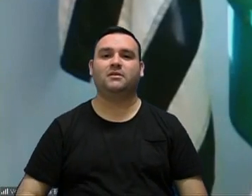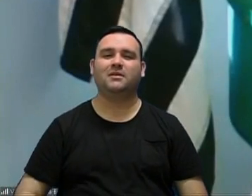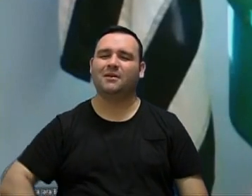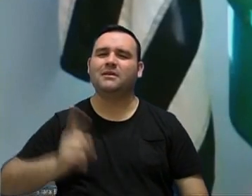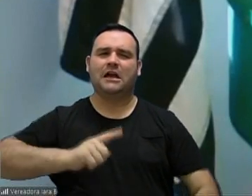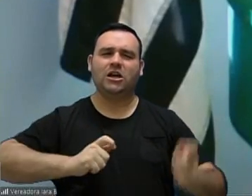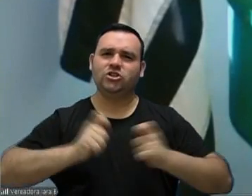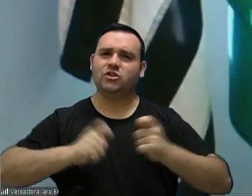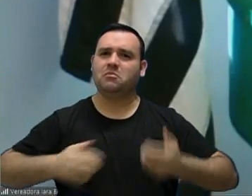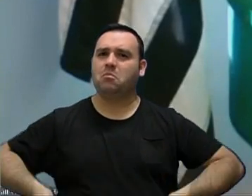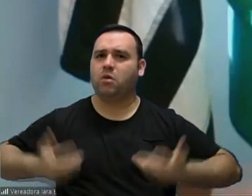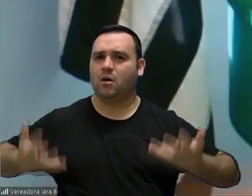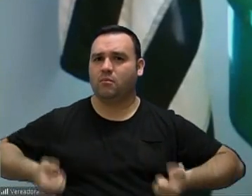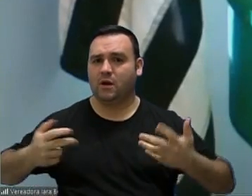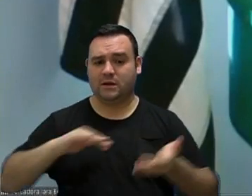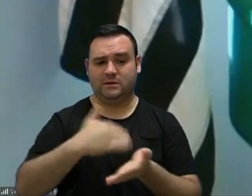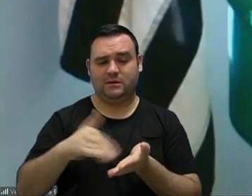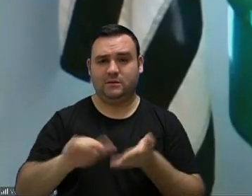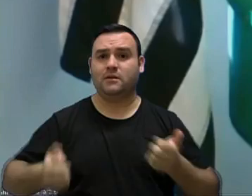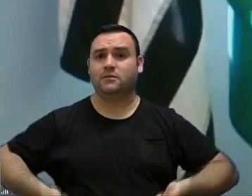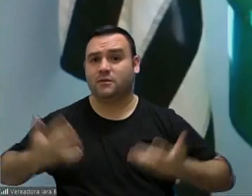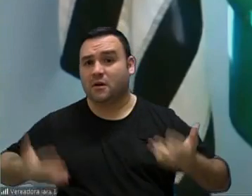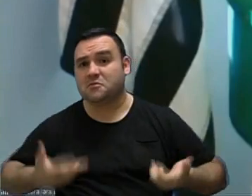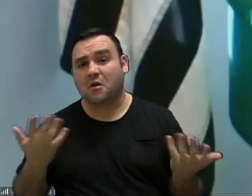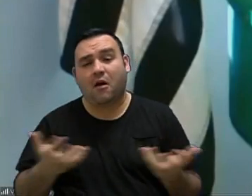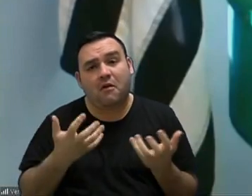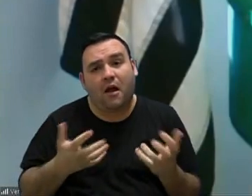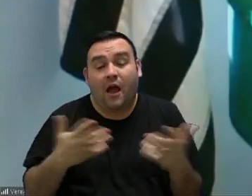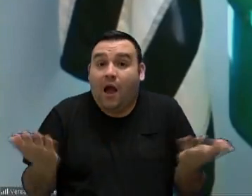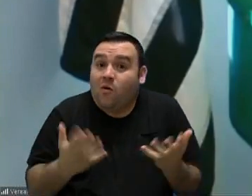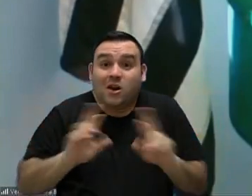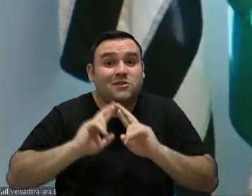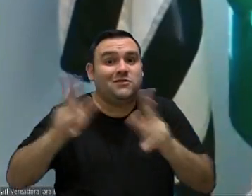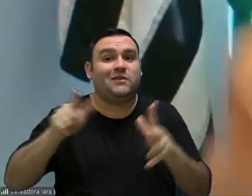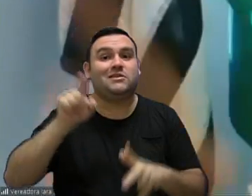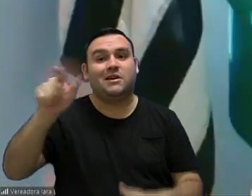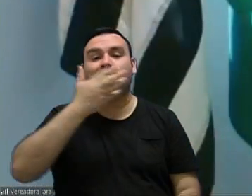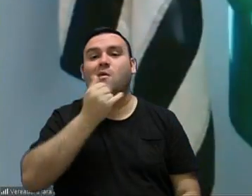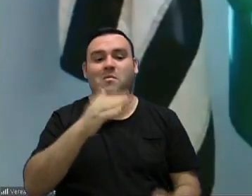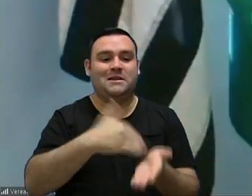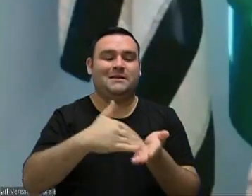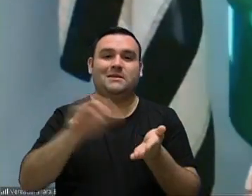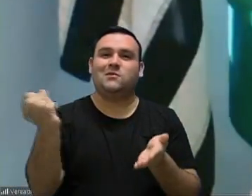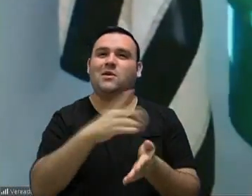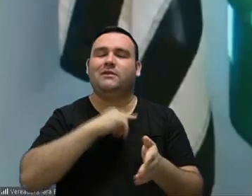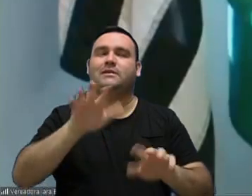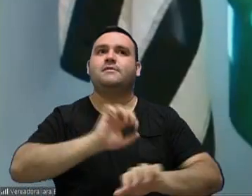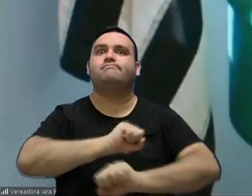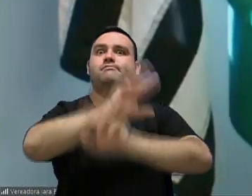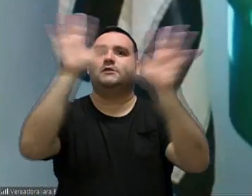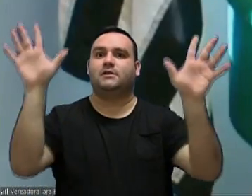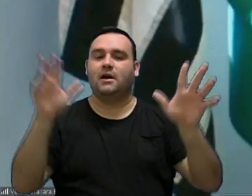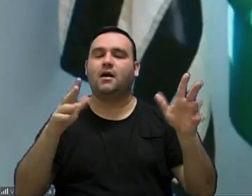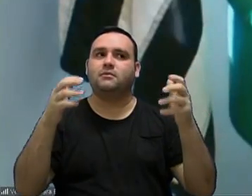é um gasto, o secretário quis gastar, gastou. Este secretário nos colocou, assim, uma visão